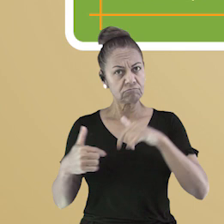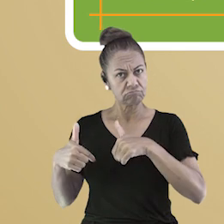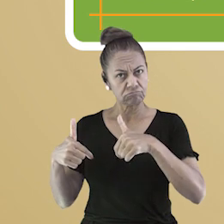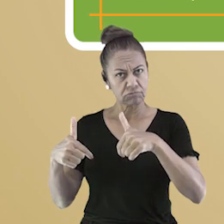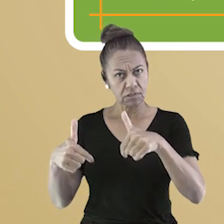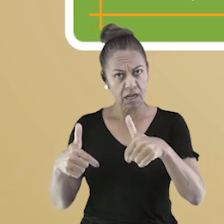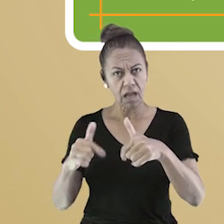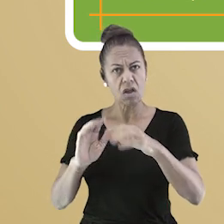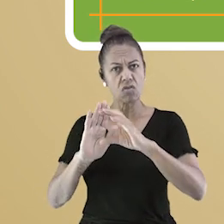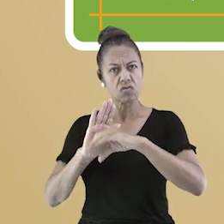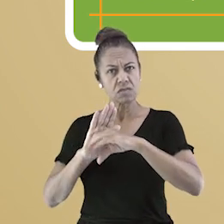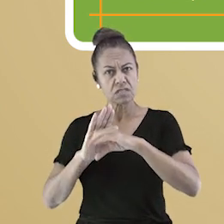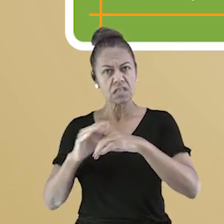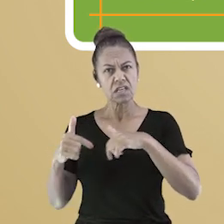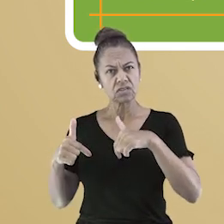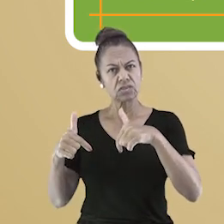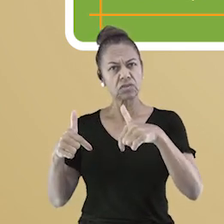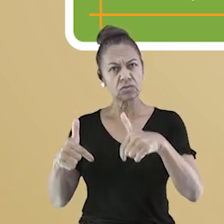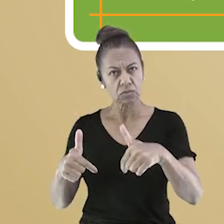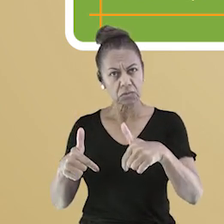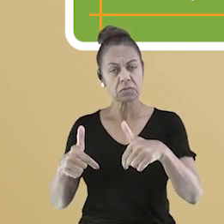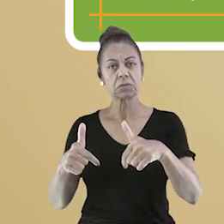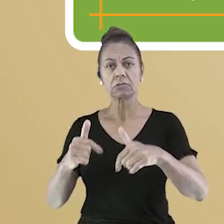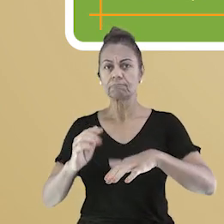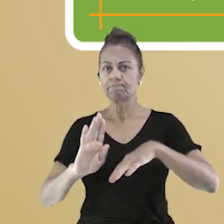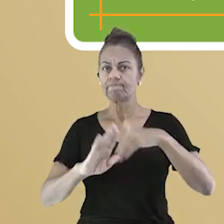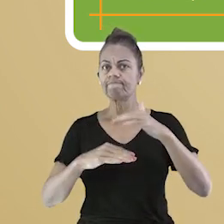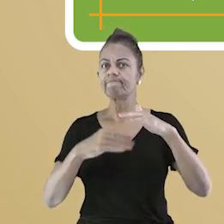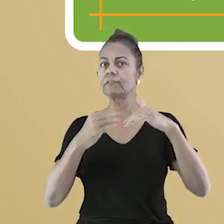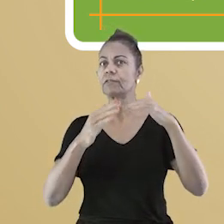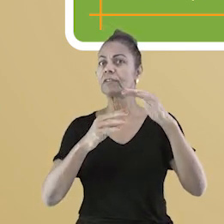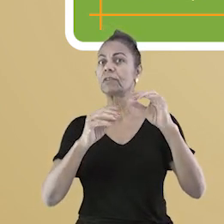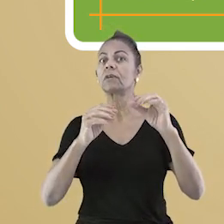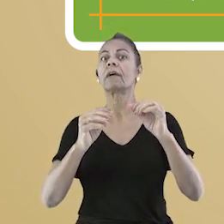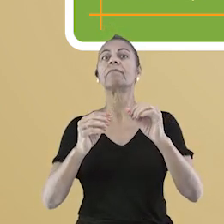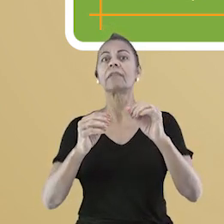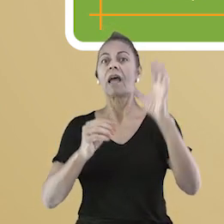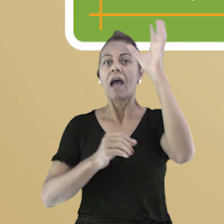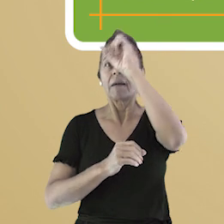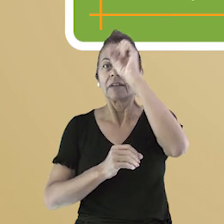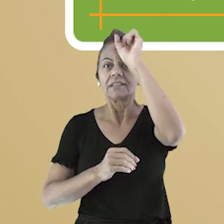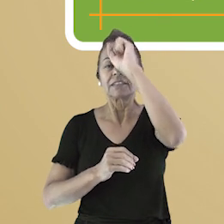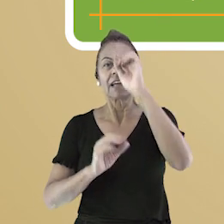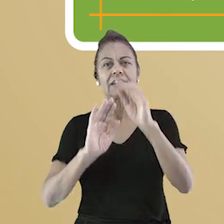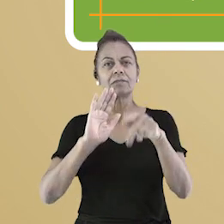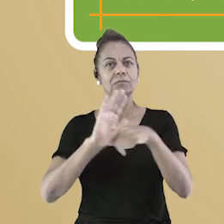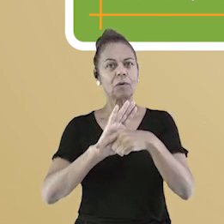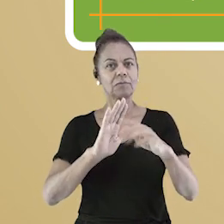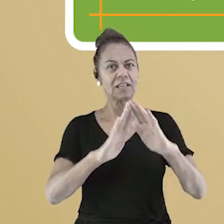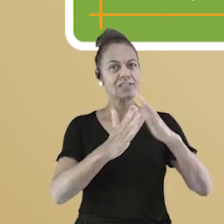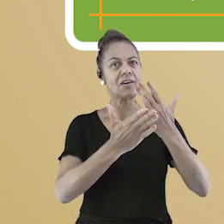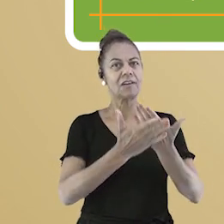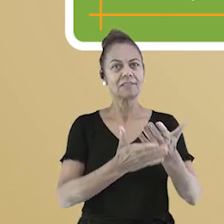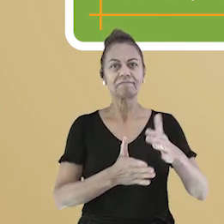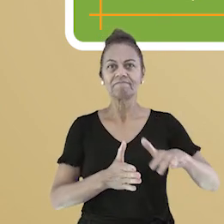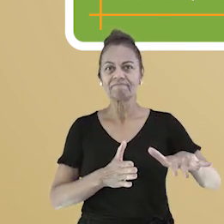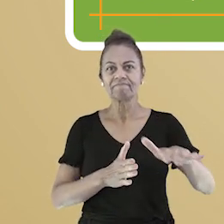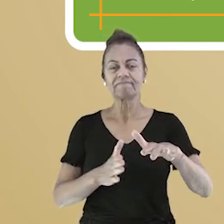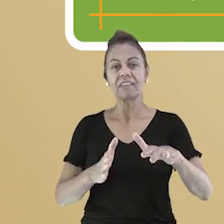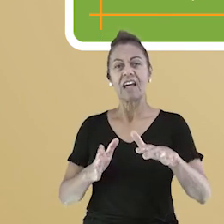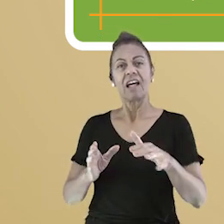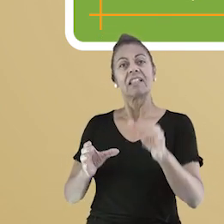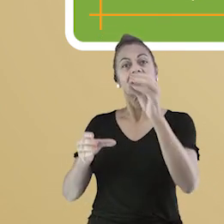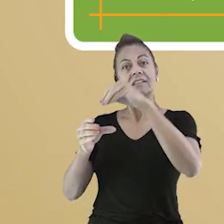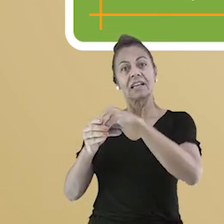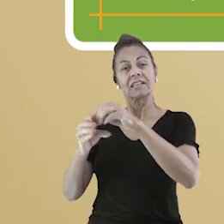e atitudes desenvolvidos no aprendizado escolar. O objetivo desta aula é discutir as